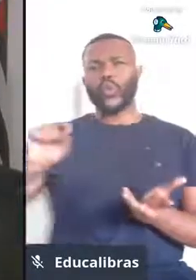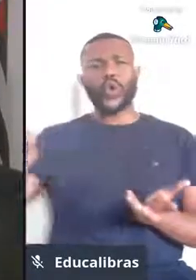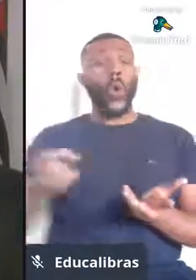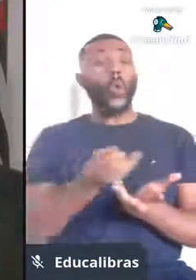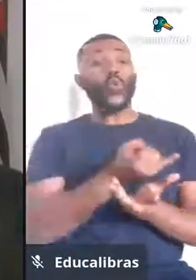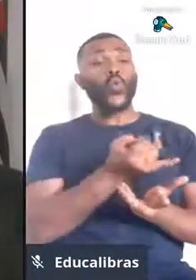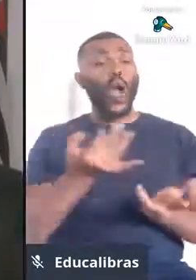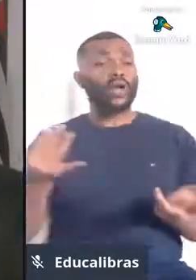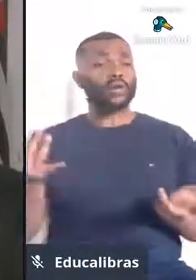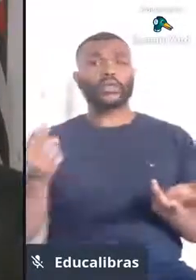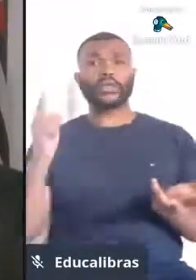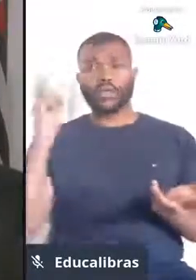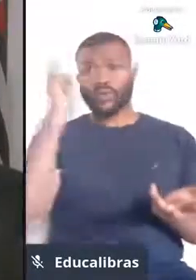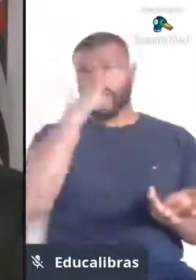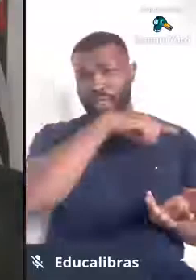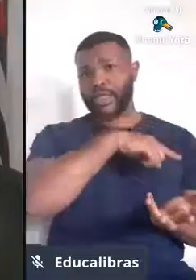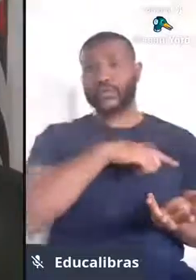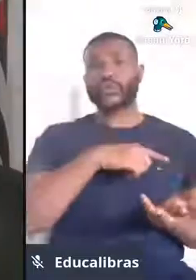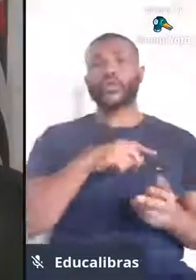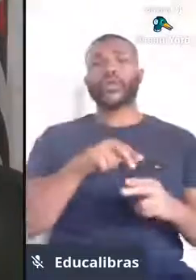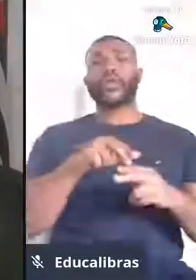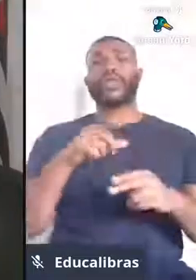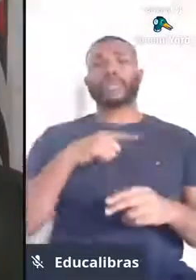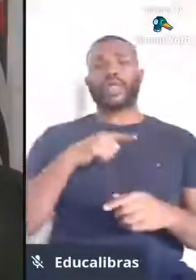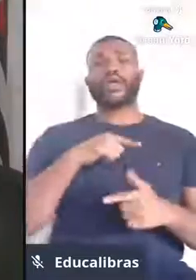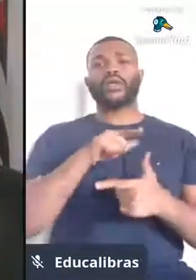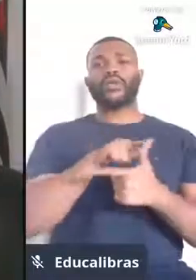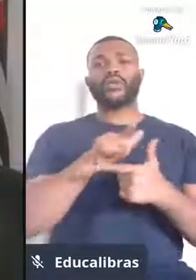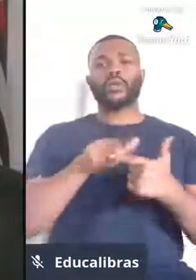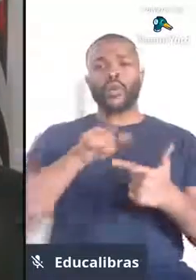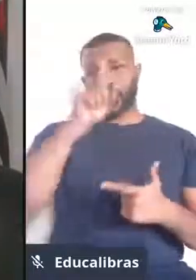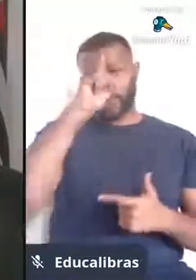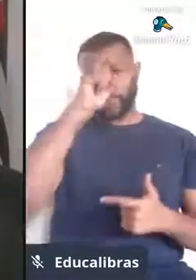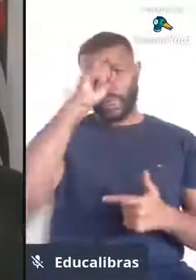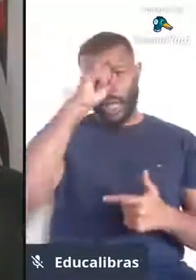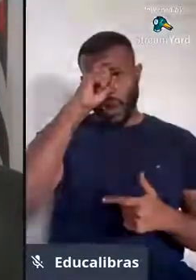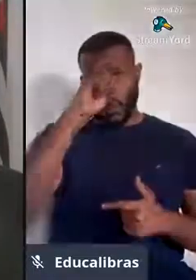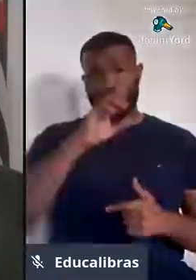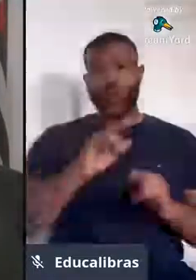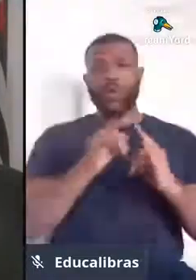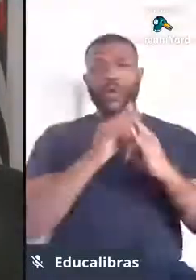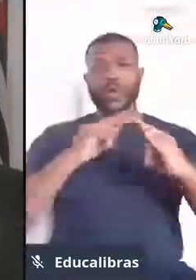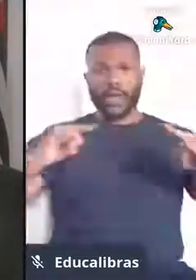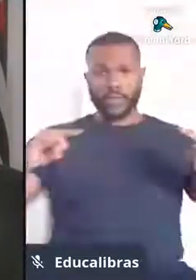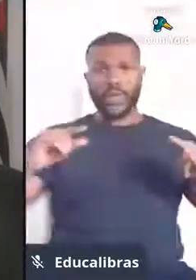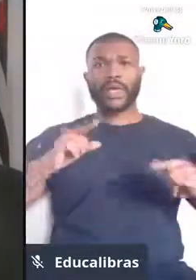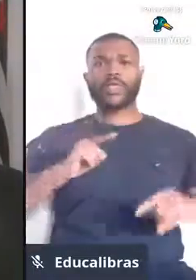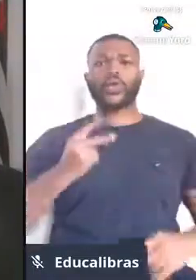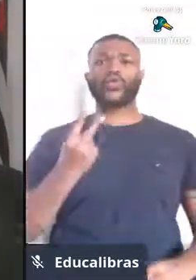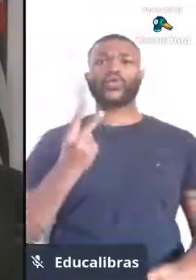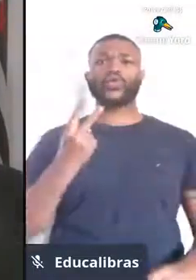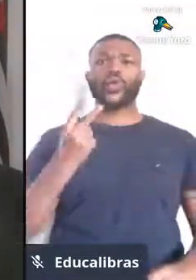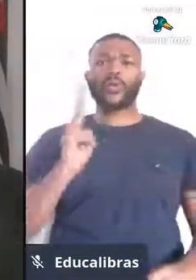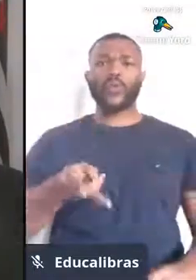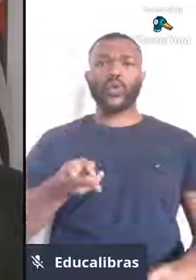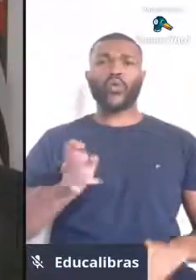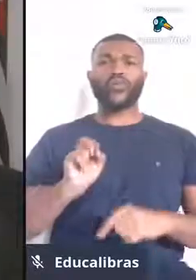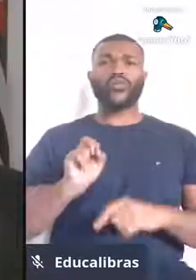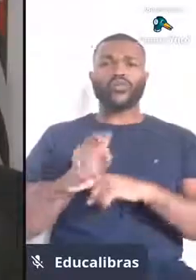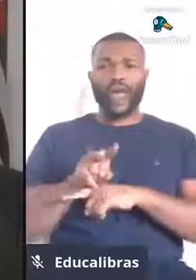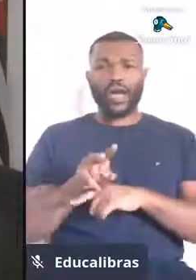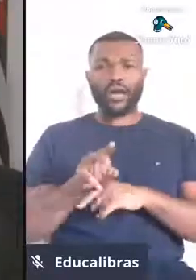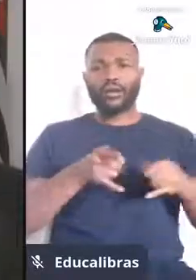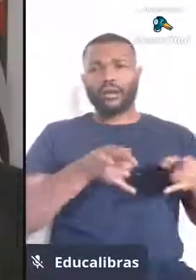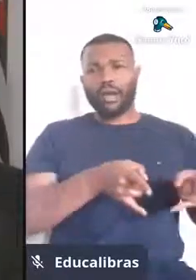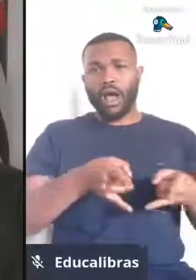tem a grande vitrine, que são os 2 hospitais de campanha, né? São 2.000 vagas para doentes de